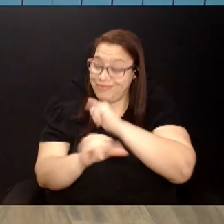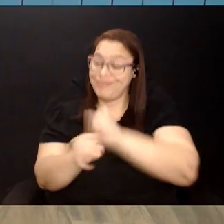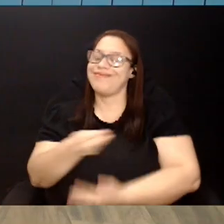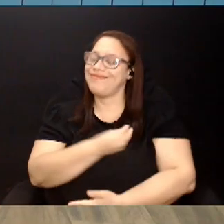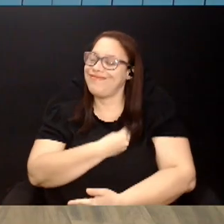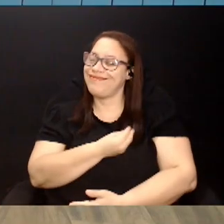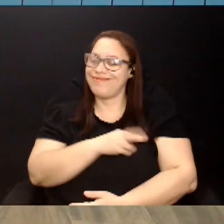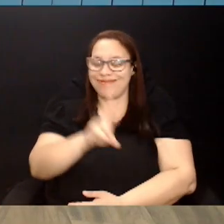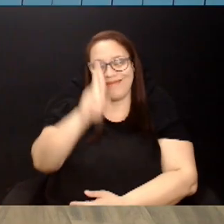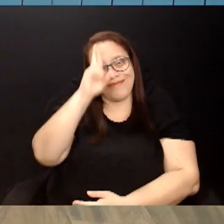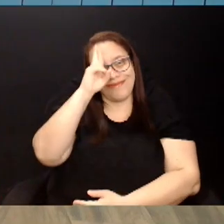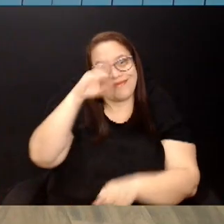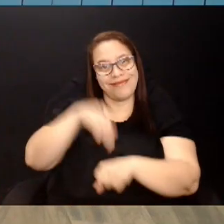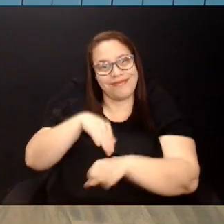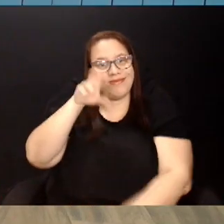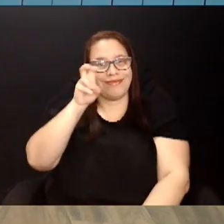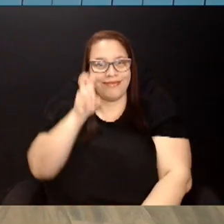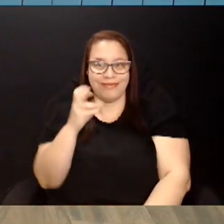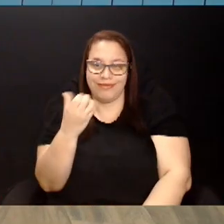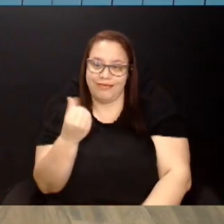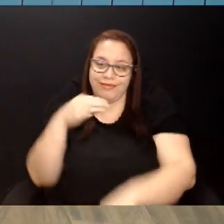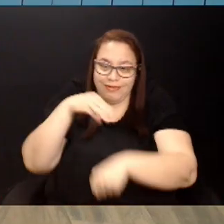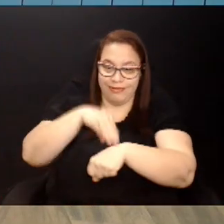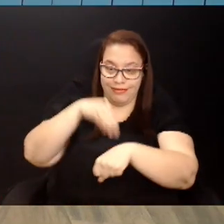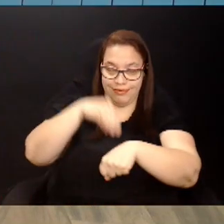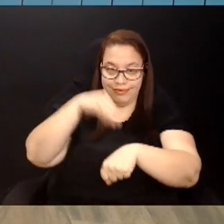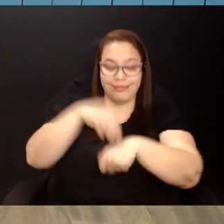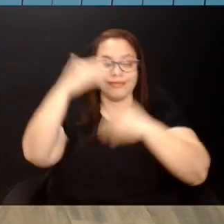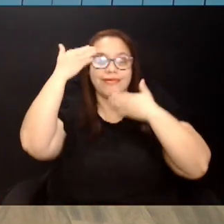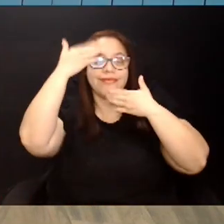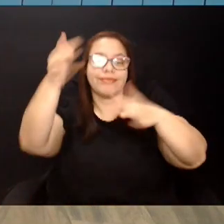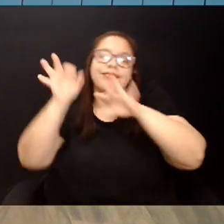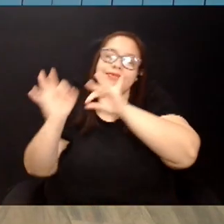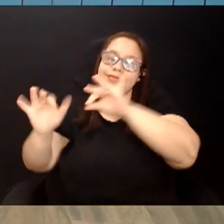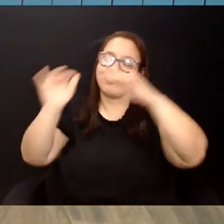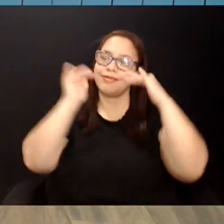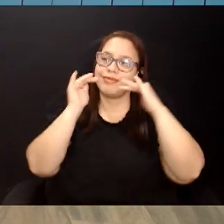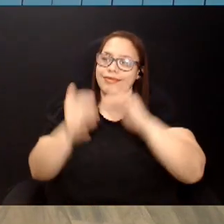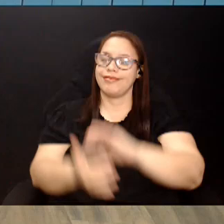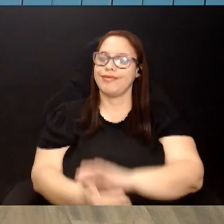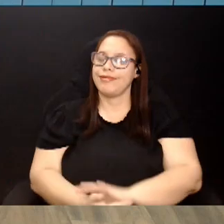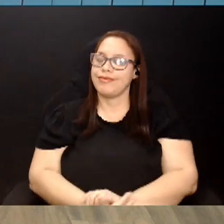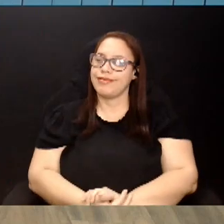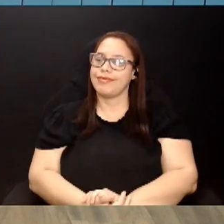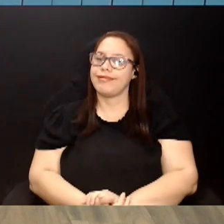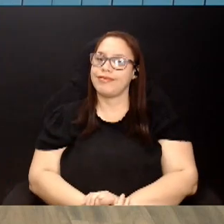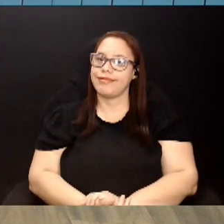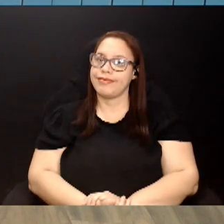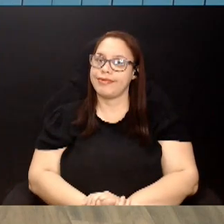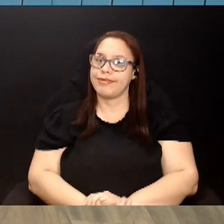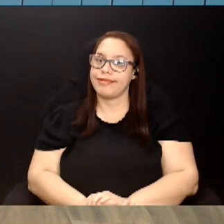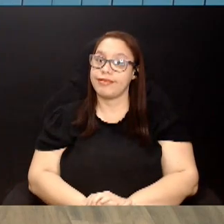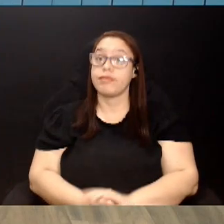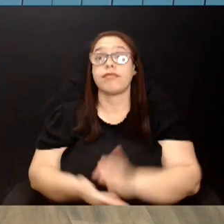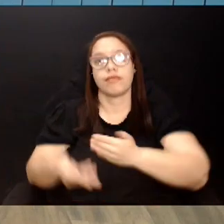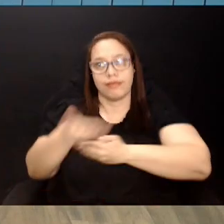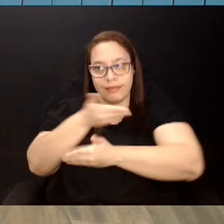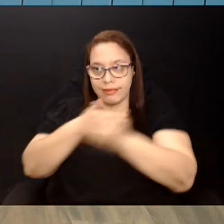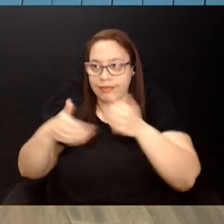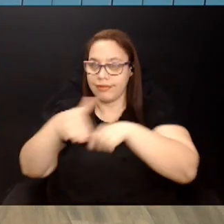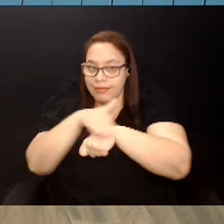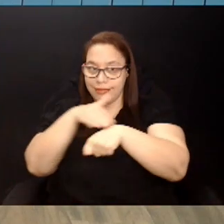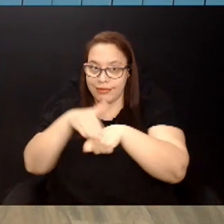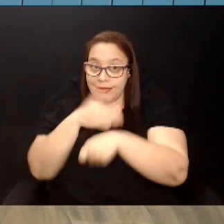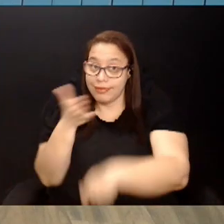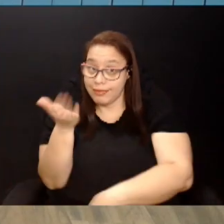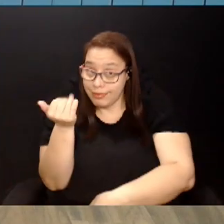vivo, meio-dia, mais 6 minutos. Muito obrigado pela sua companhia, pela sua audiência. E participe, vamos